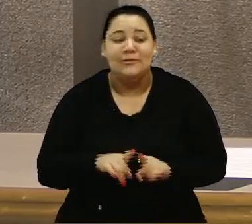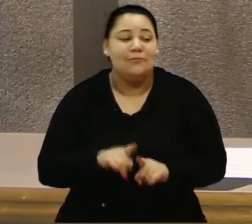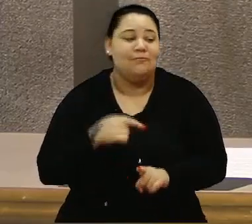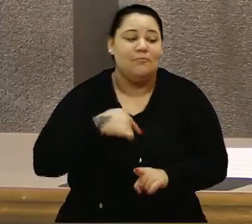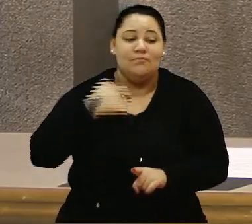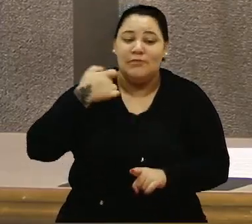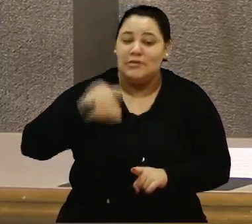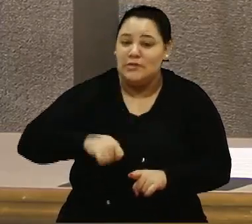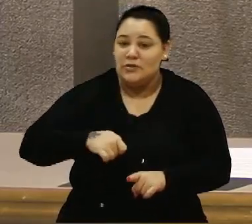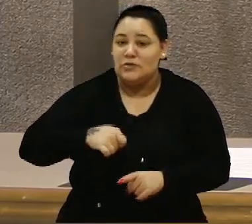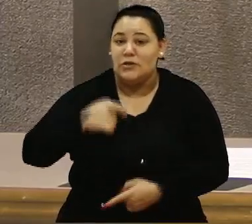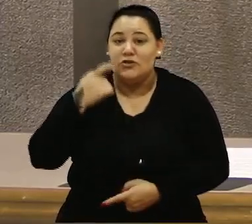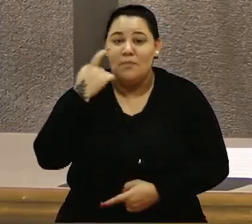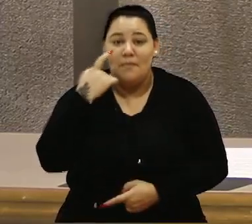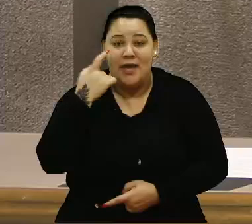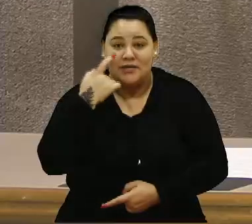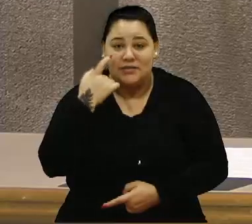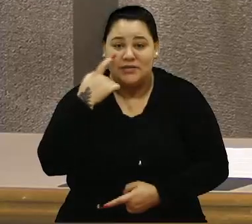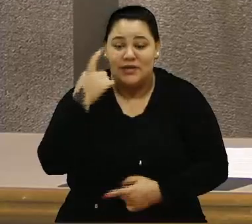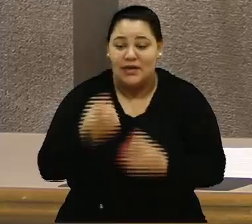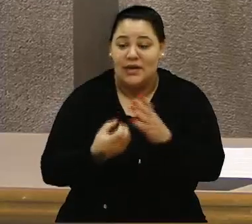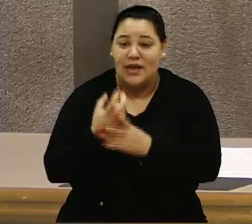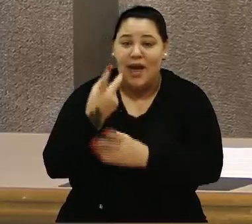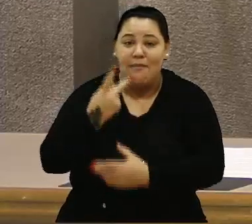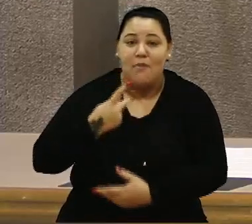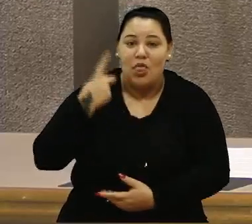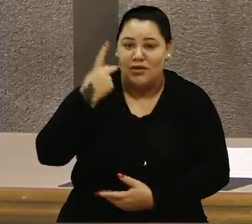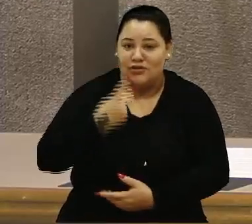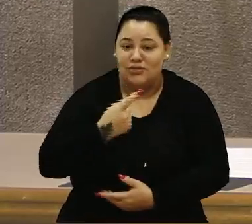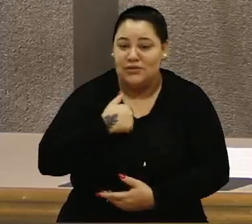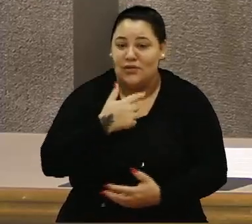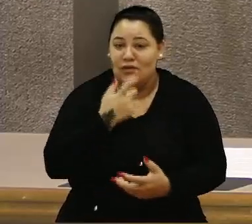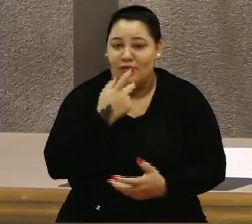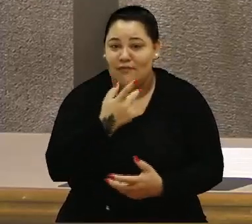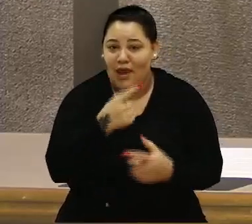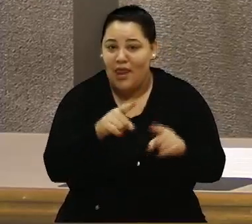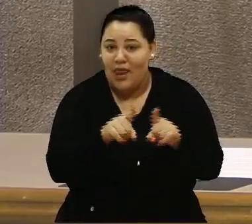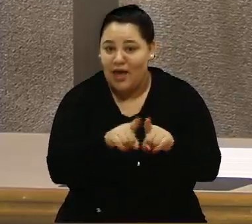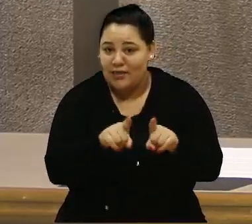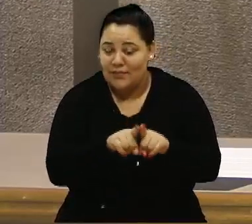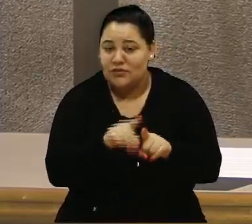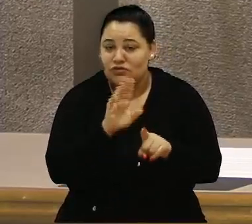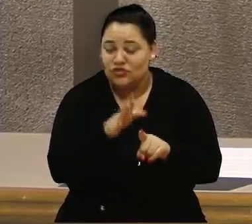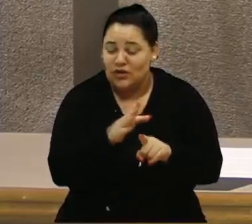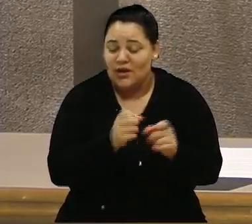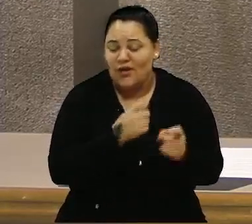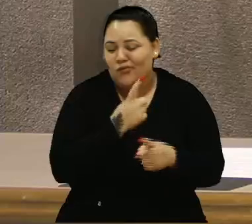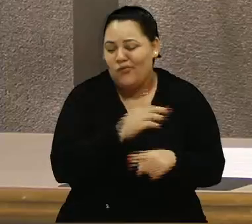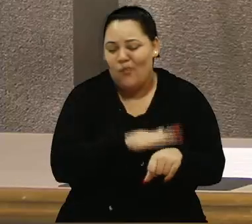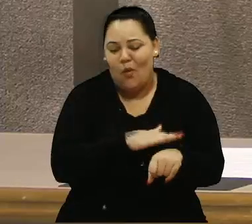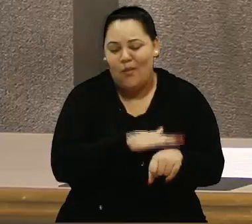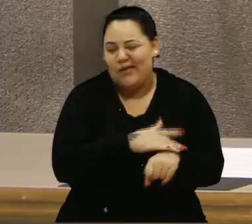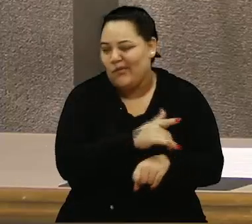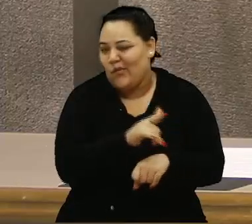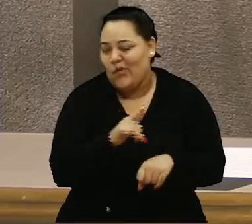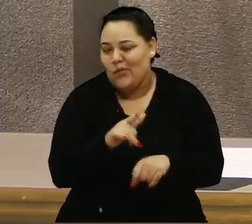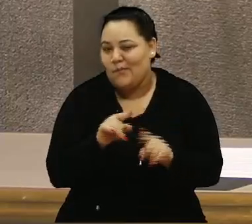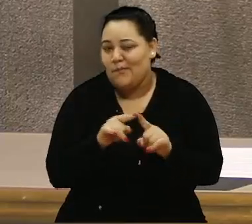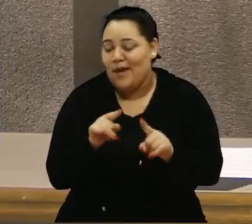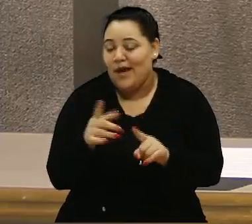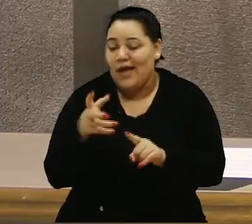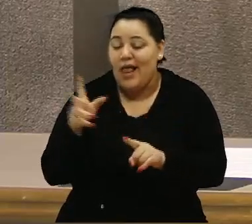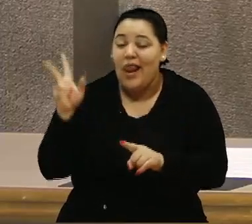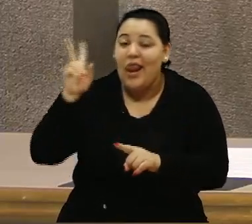pense em políticas nesse sentido. E eu só queria fazer um reforço, já trouxe aqui também em algum momento no plenário, mas lembrar as pessoas que